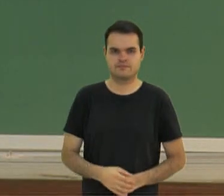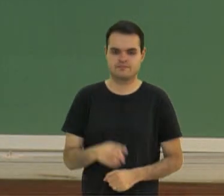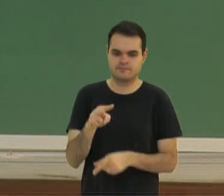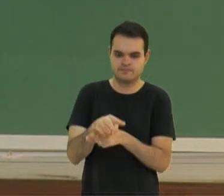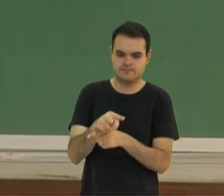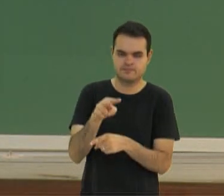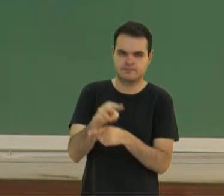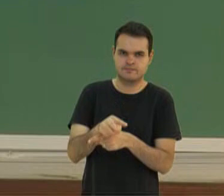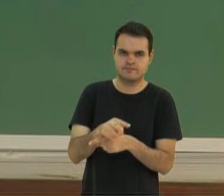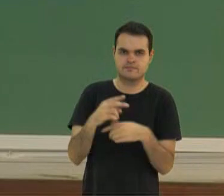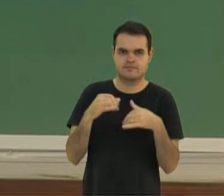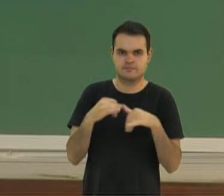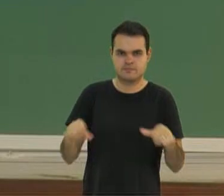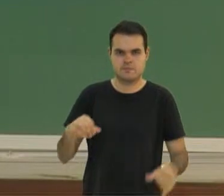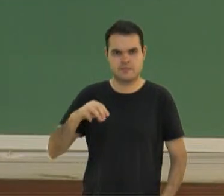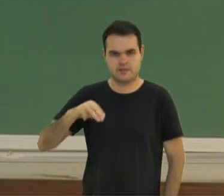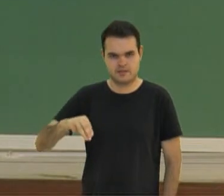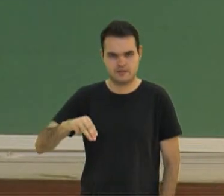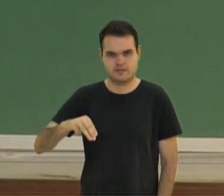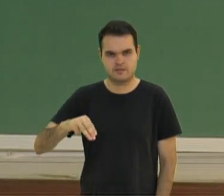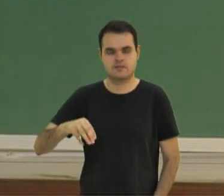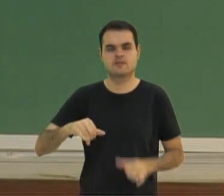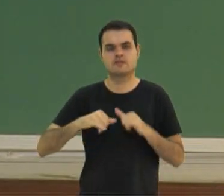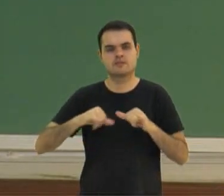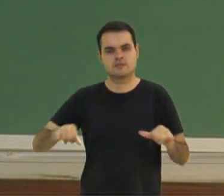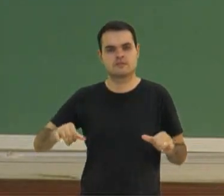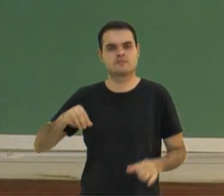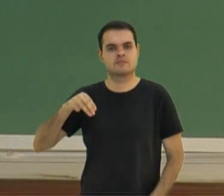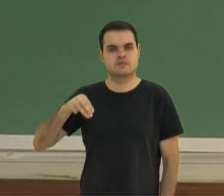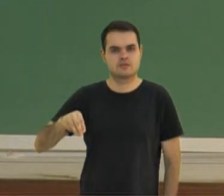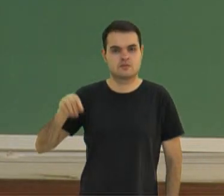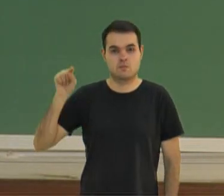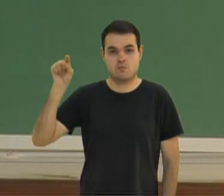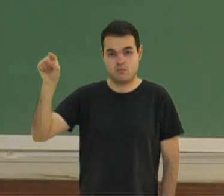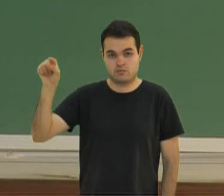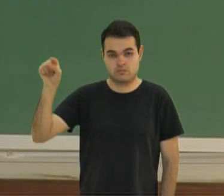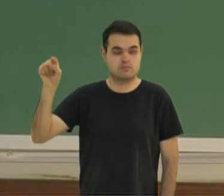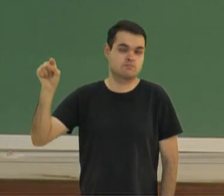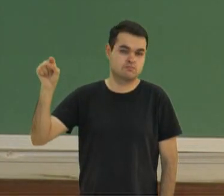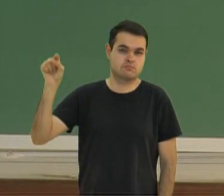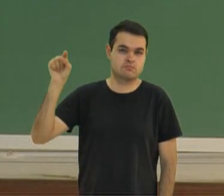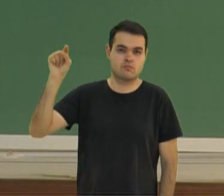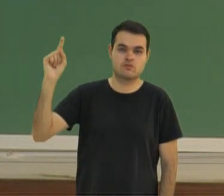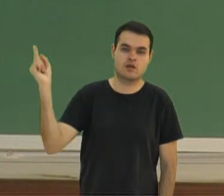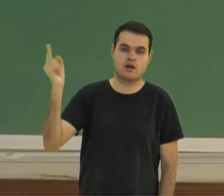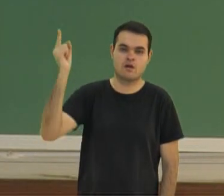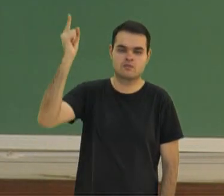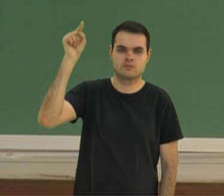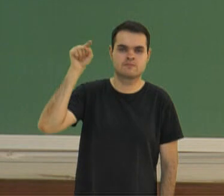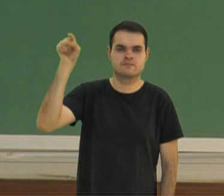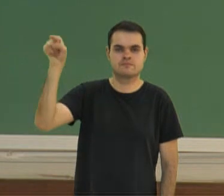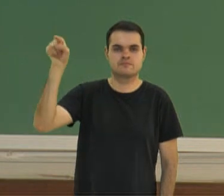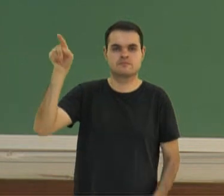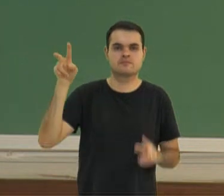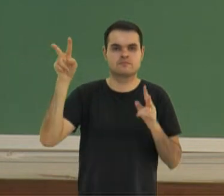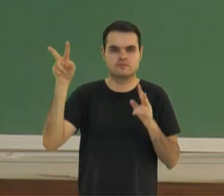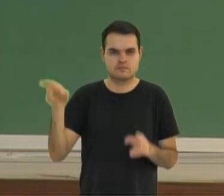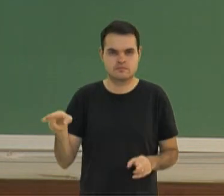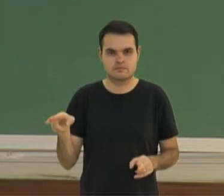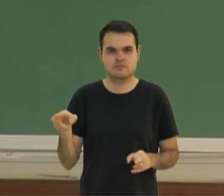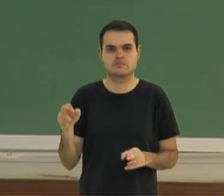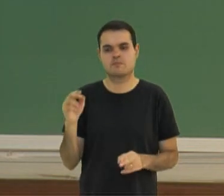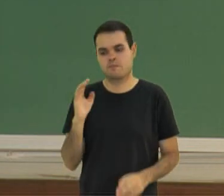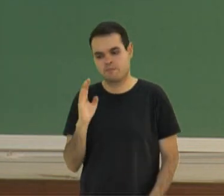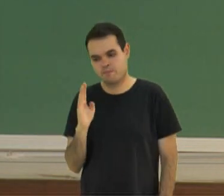conservação da energia mecânica, mecânica do ponto aqui, vamos chamar aqui o ponto mais alto, certo? Seria igual a energia mecânica do